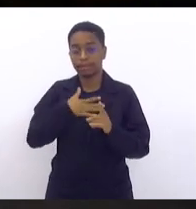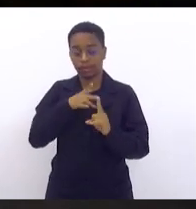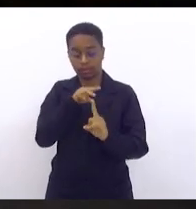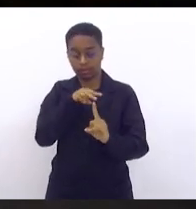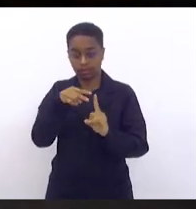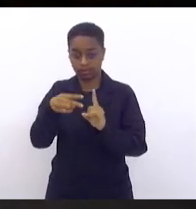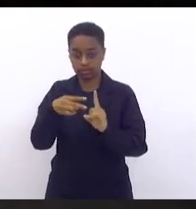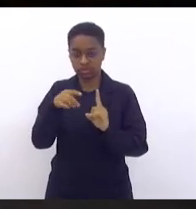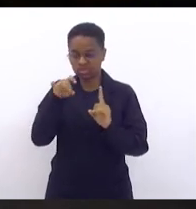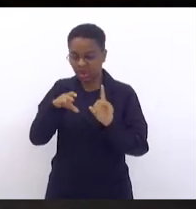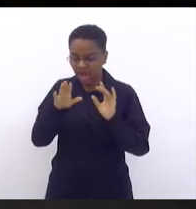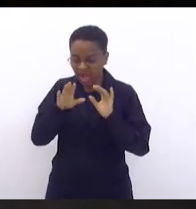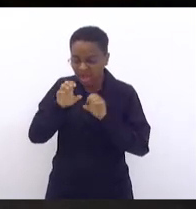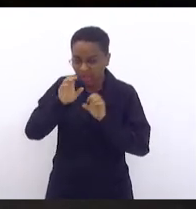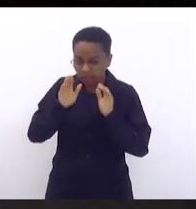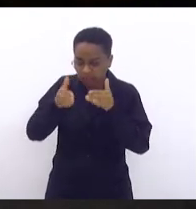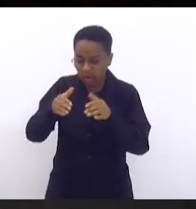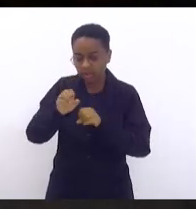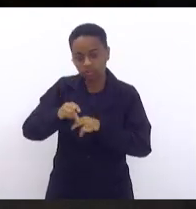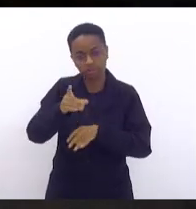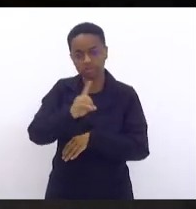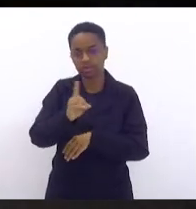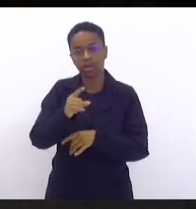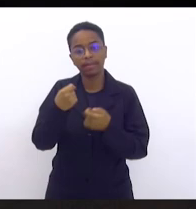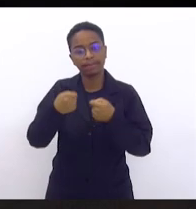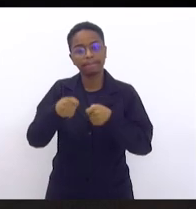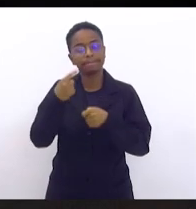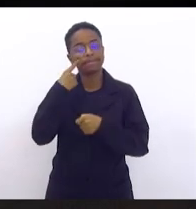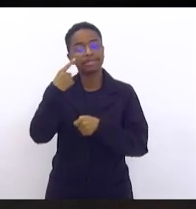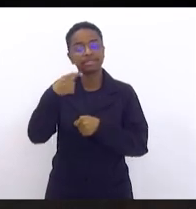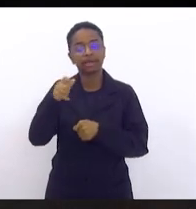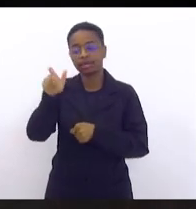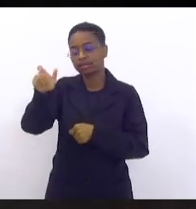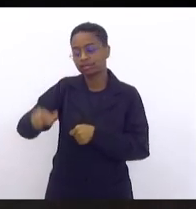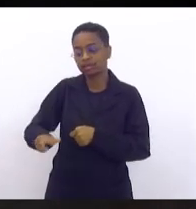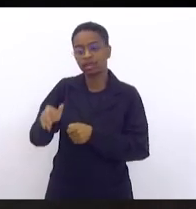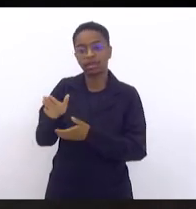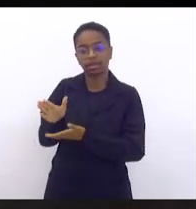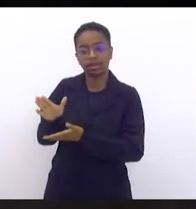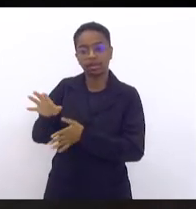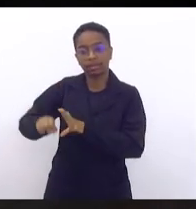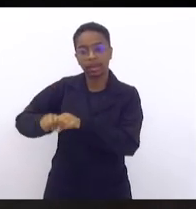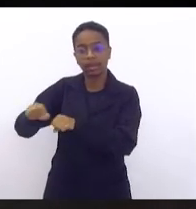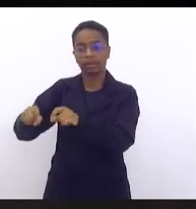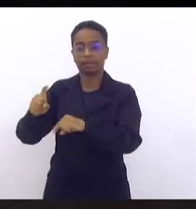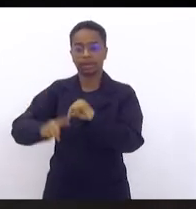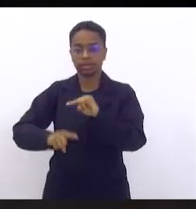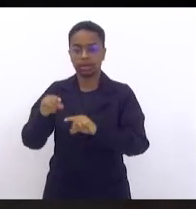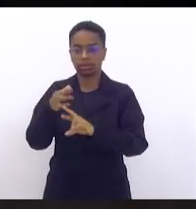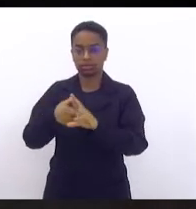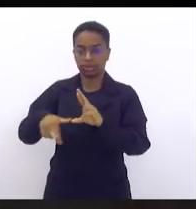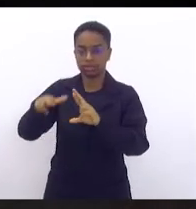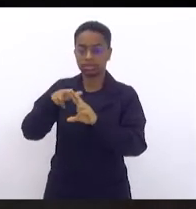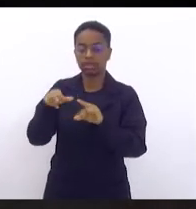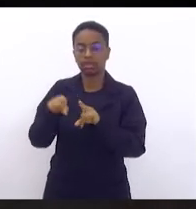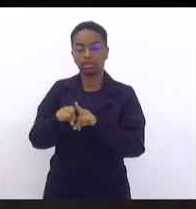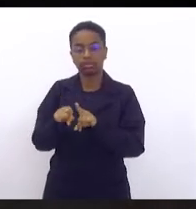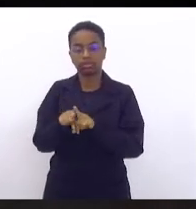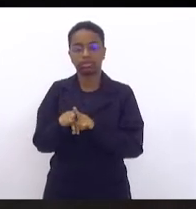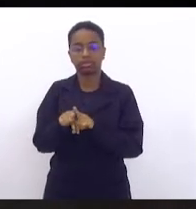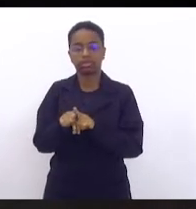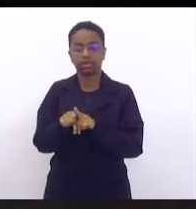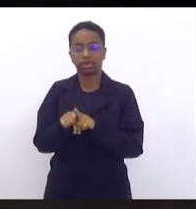além da educação pensar e quem está na ponta recolhendo esses resíduos como os catadores de recicláveis e de muita